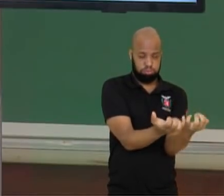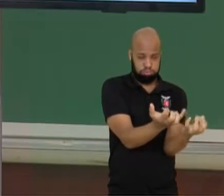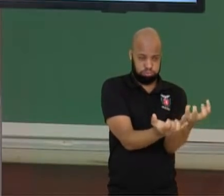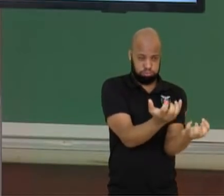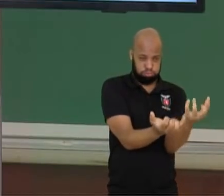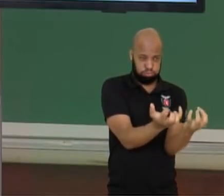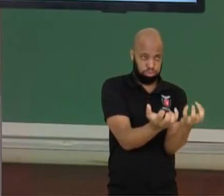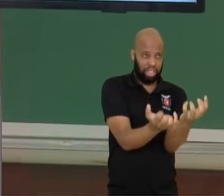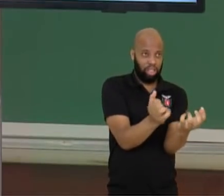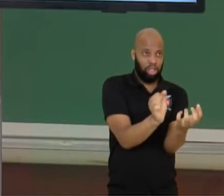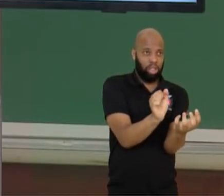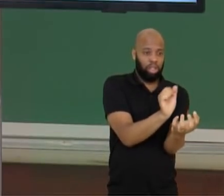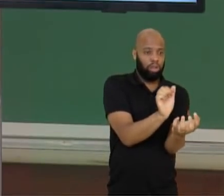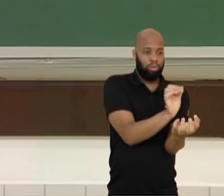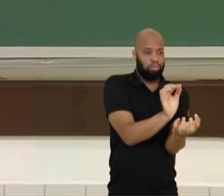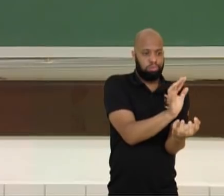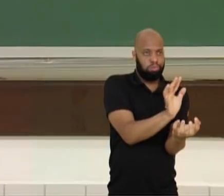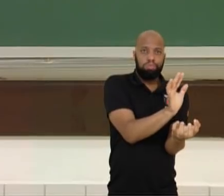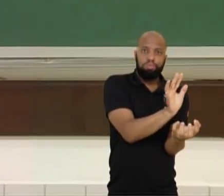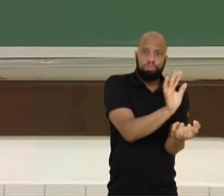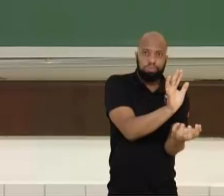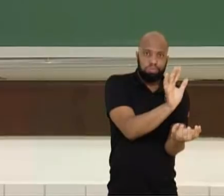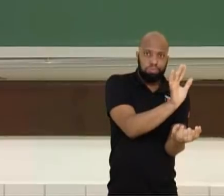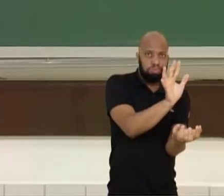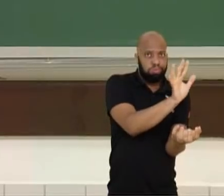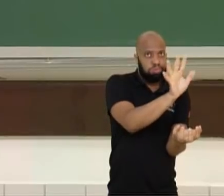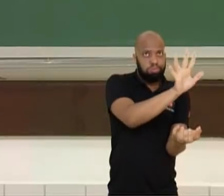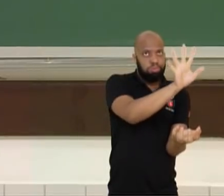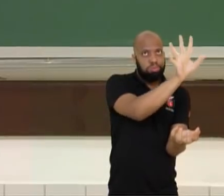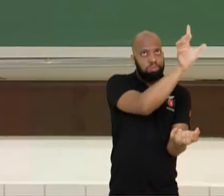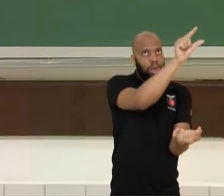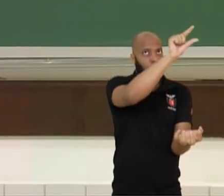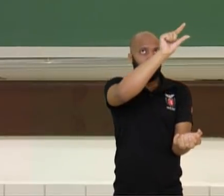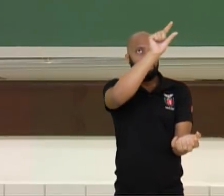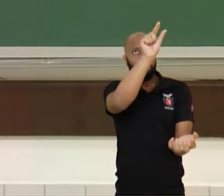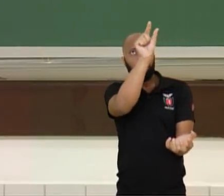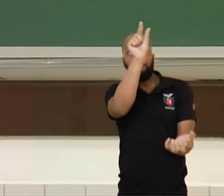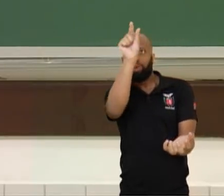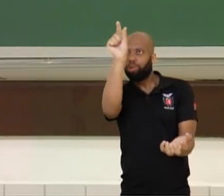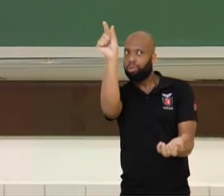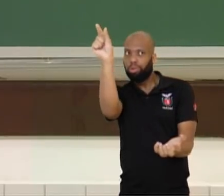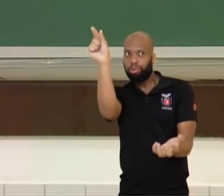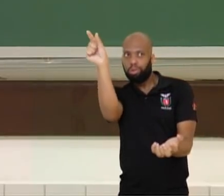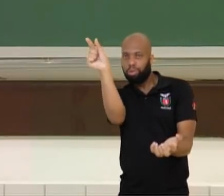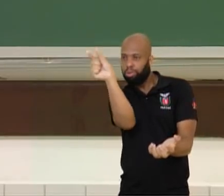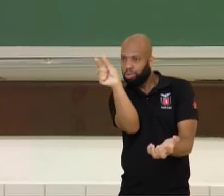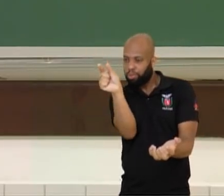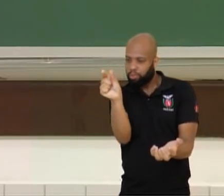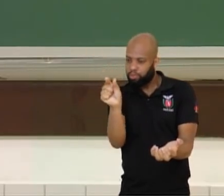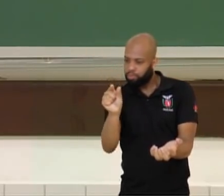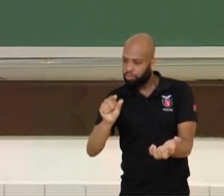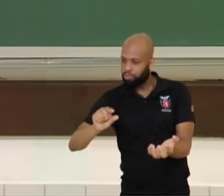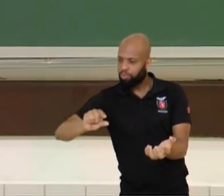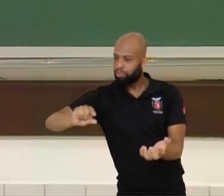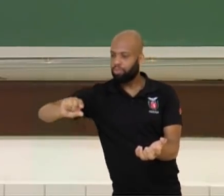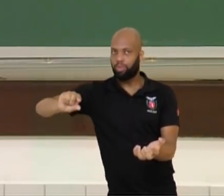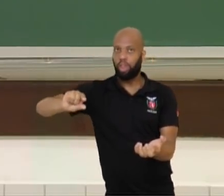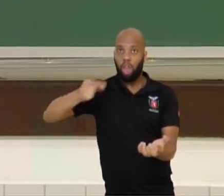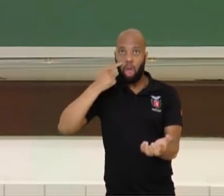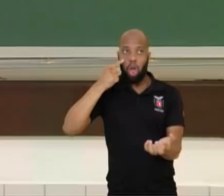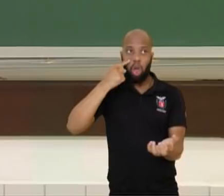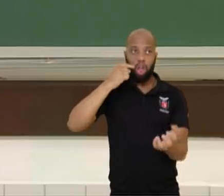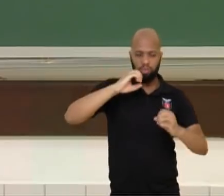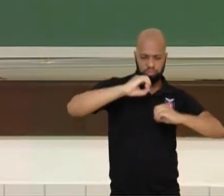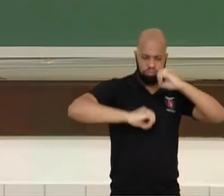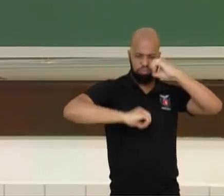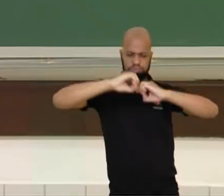esquenta, esquenta. Aquela caldeira ali está cheia de água. A água vai evaporar. Água no vapor. Moléculas